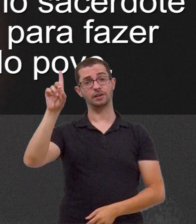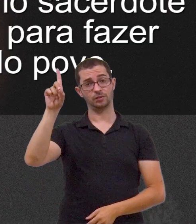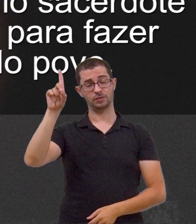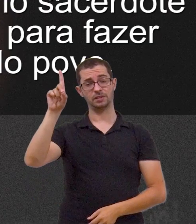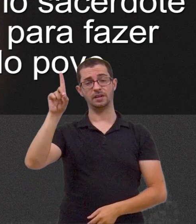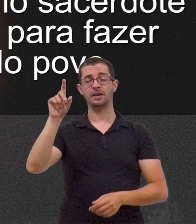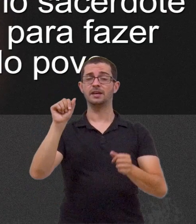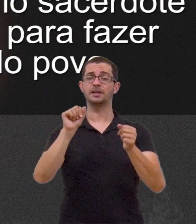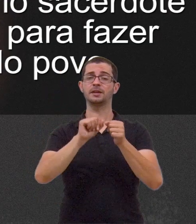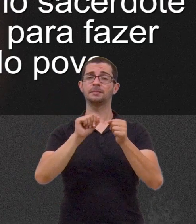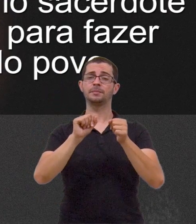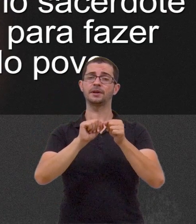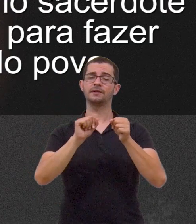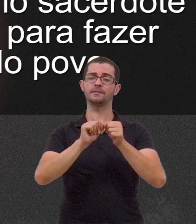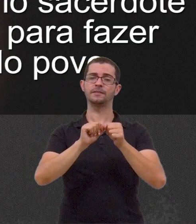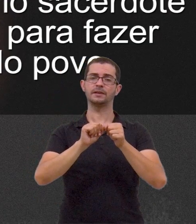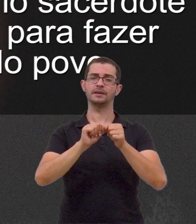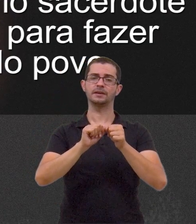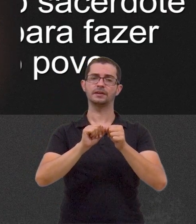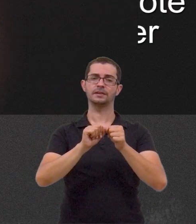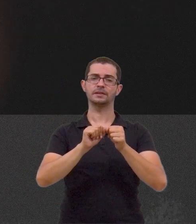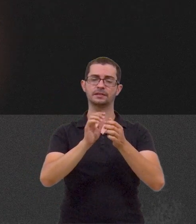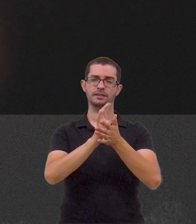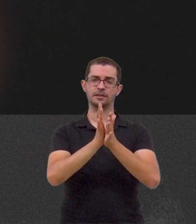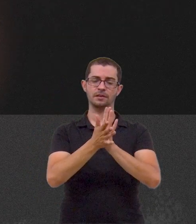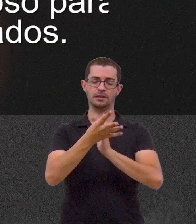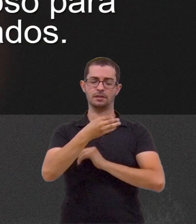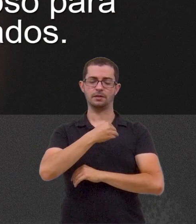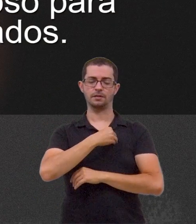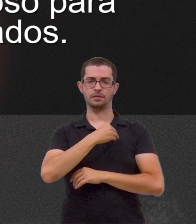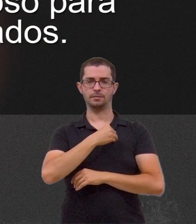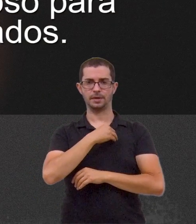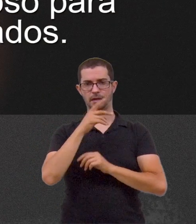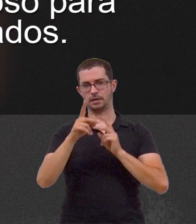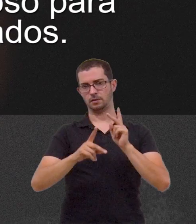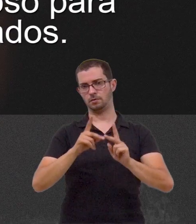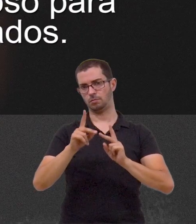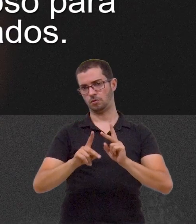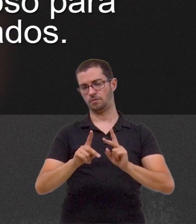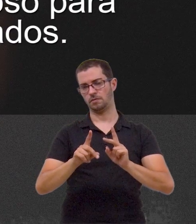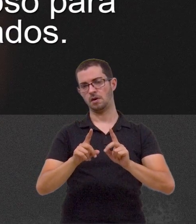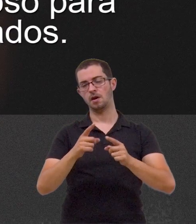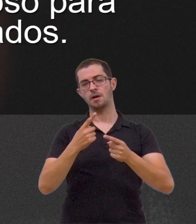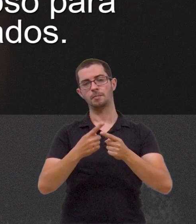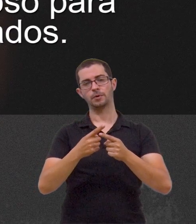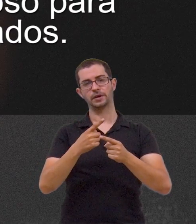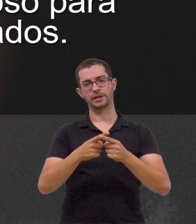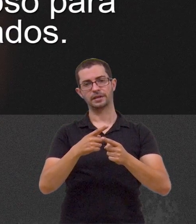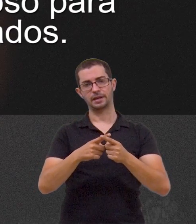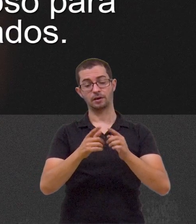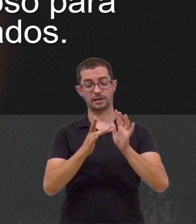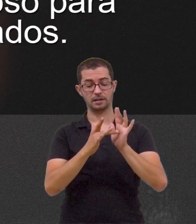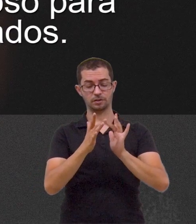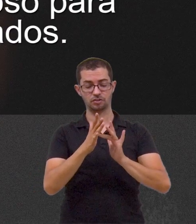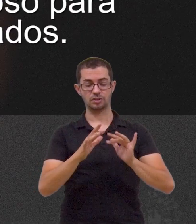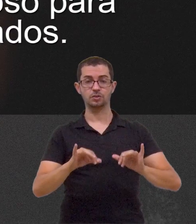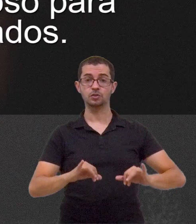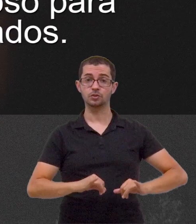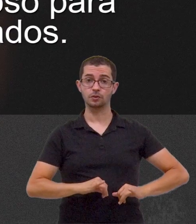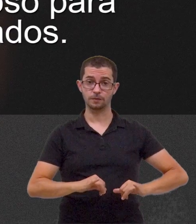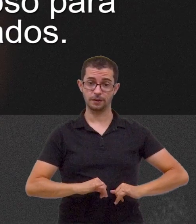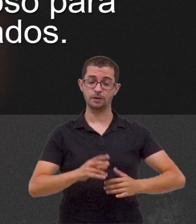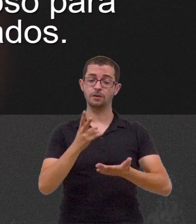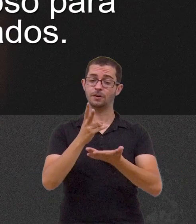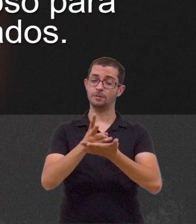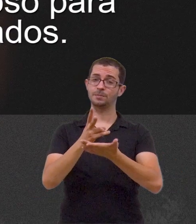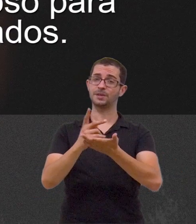fazer propiciação pelos pecados do povo. Pois naquilo que ele mesmo sofreu, tendo sido tentado,